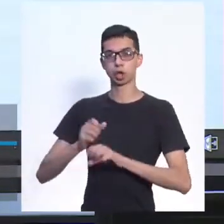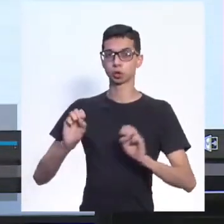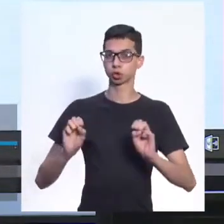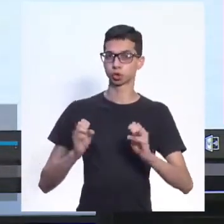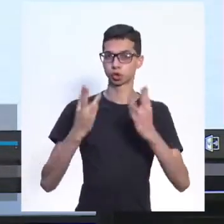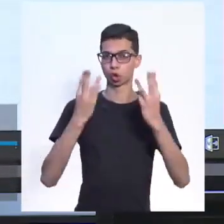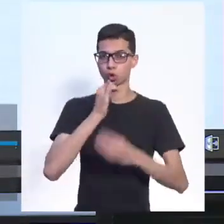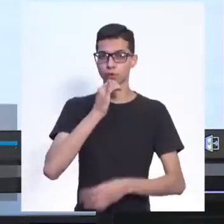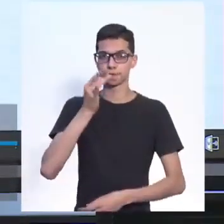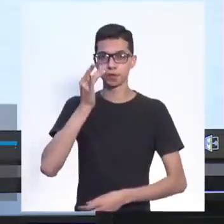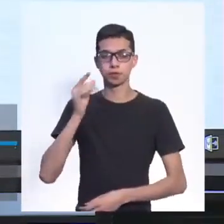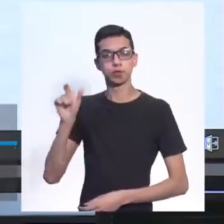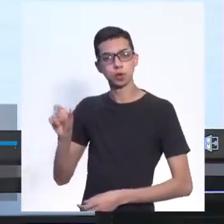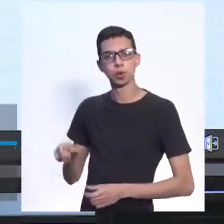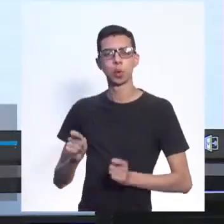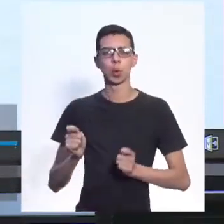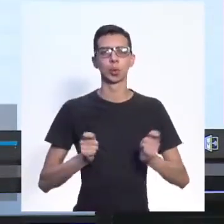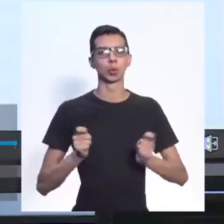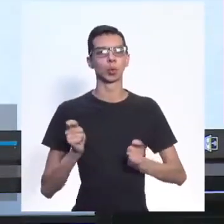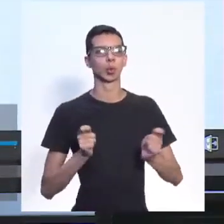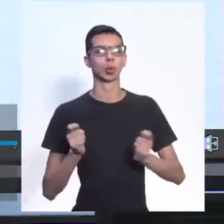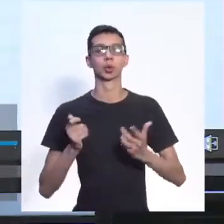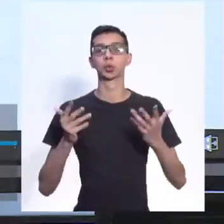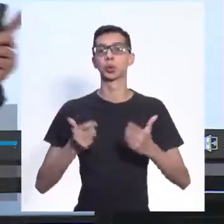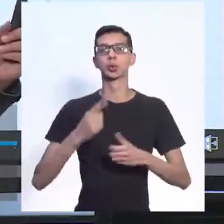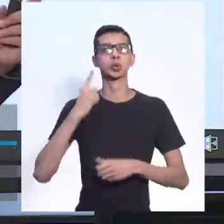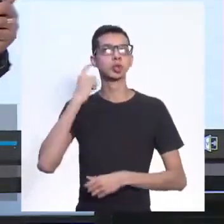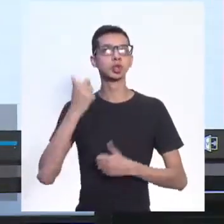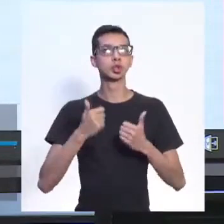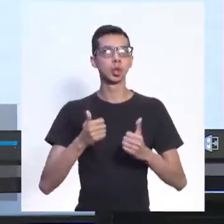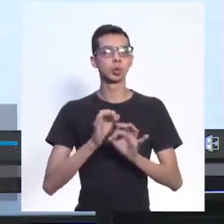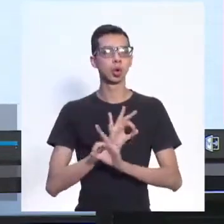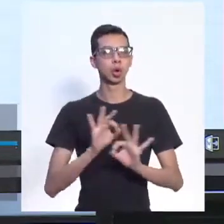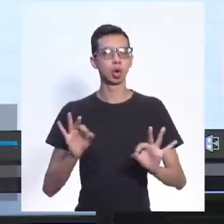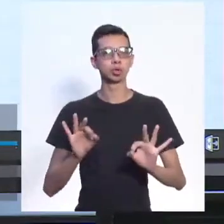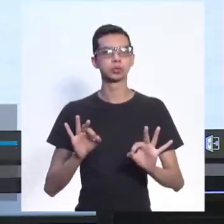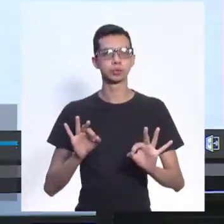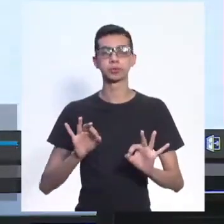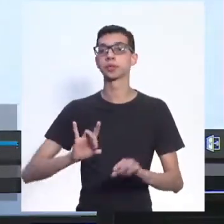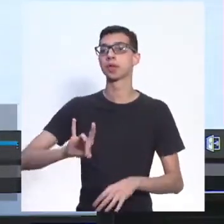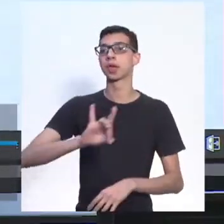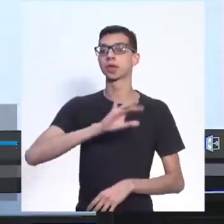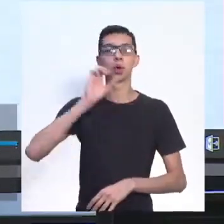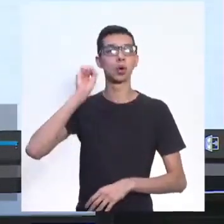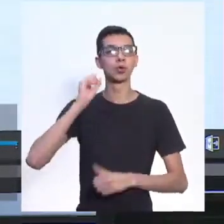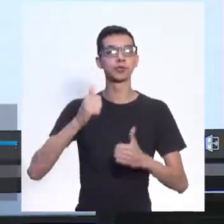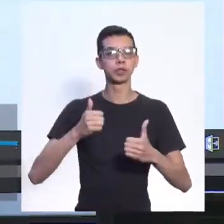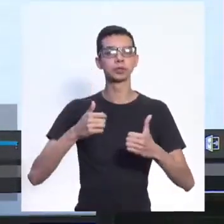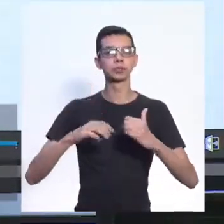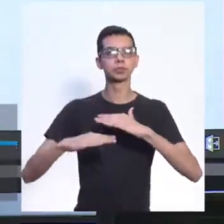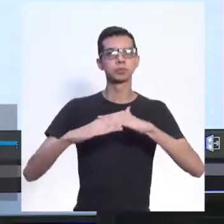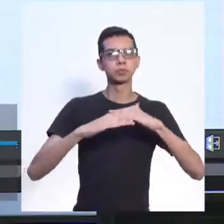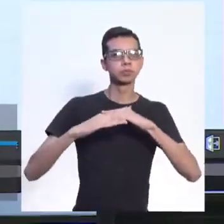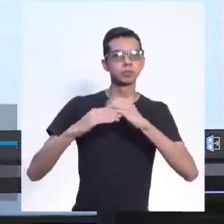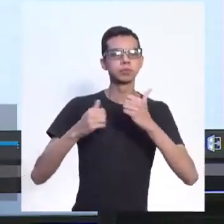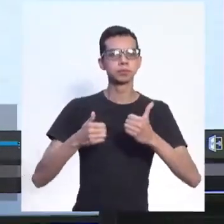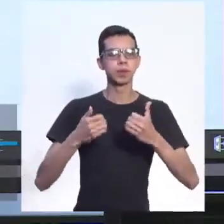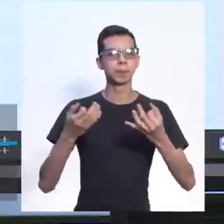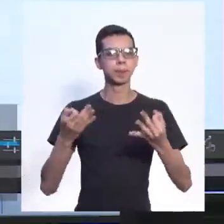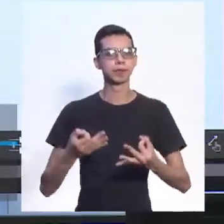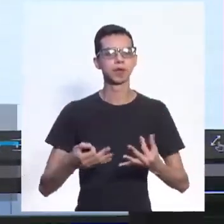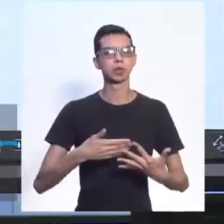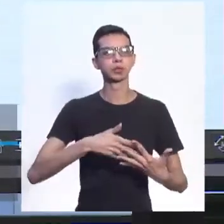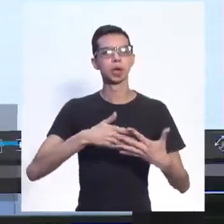som ali, é ele que vai ver se a altura está boa, se todo mundo está ouvindo de maneira harmoniosa, se todo mundo está ouvindo bem o que está